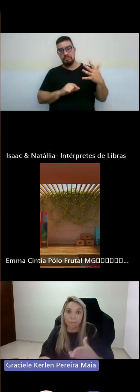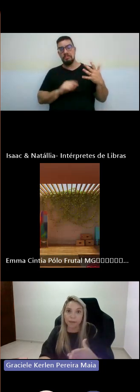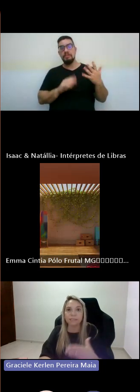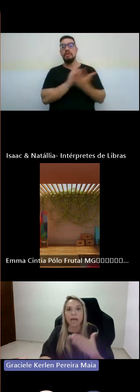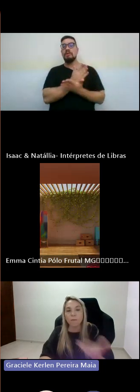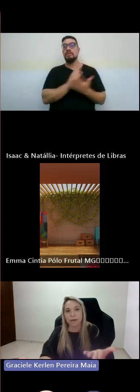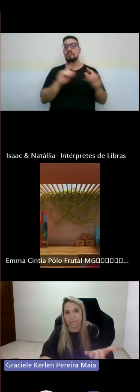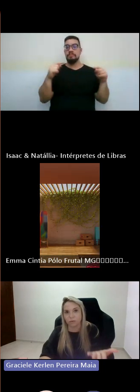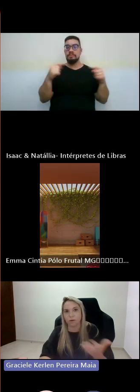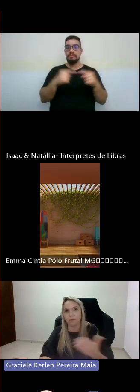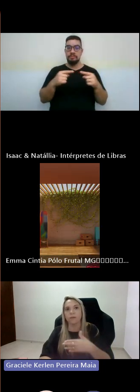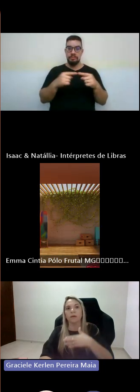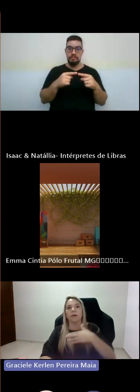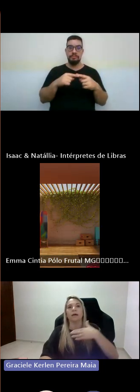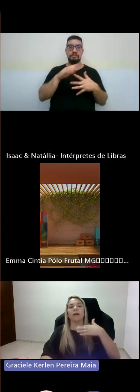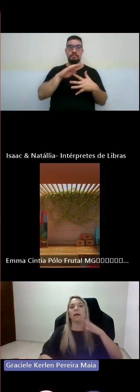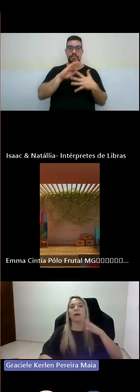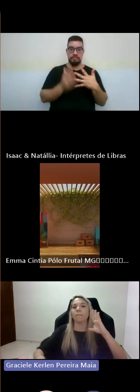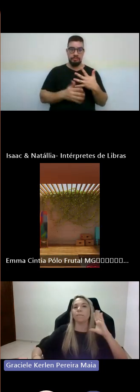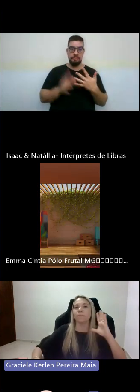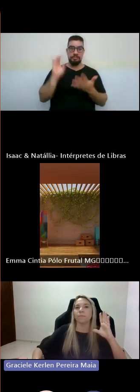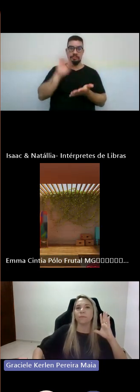a Libras é uma língua.